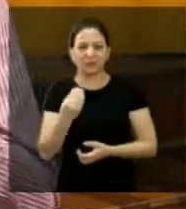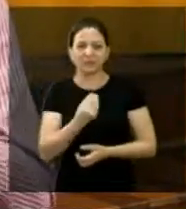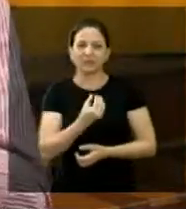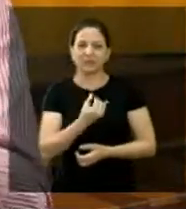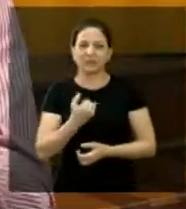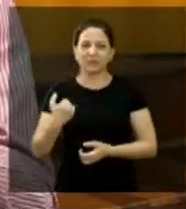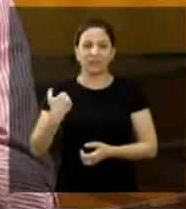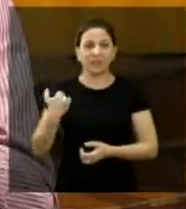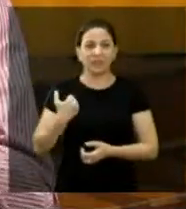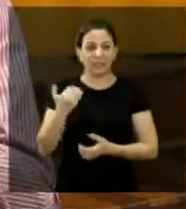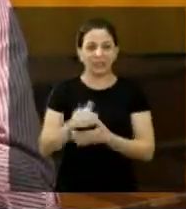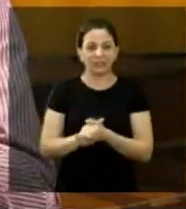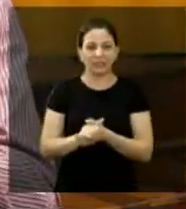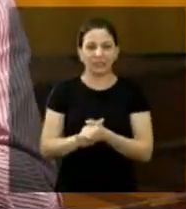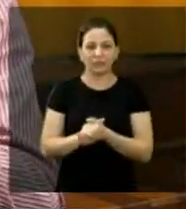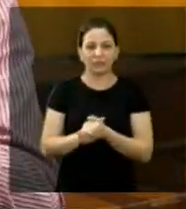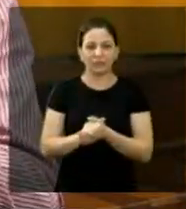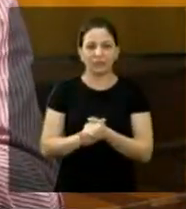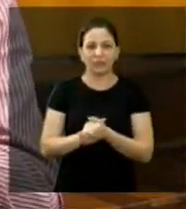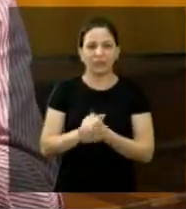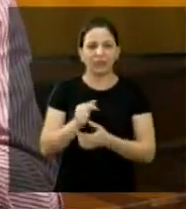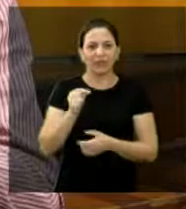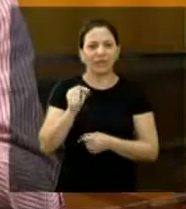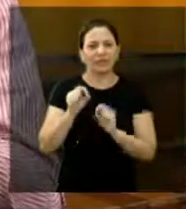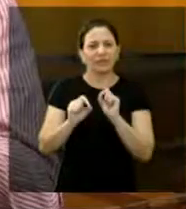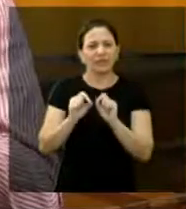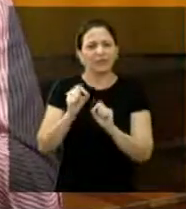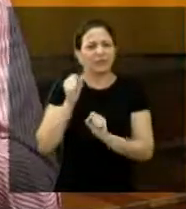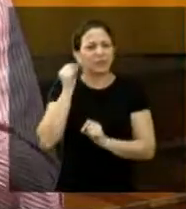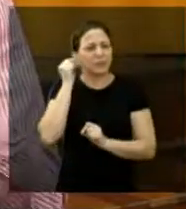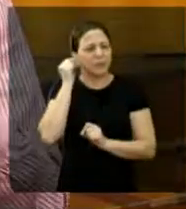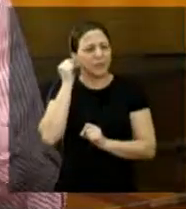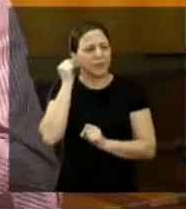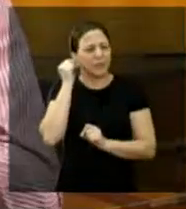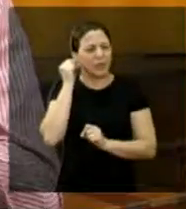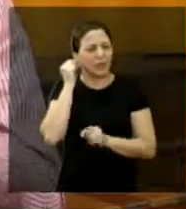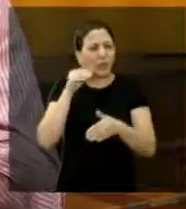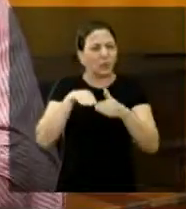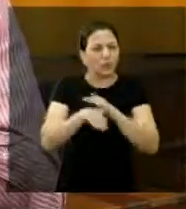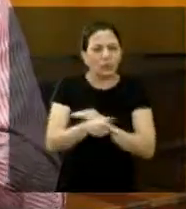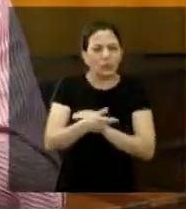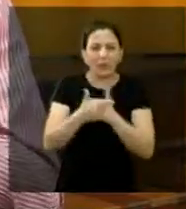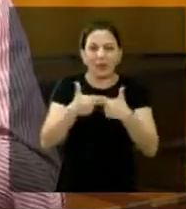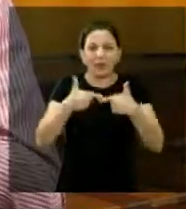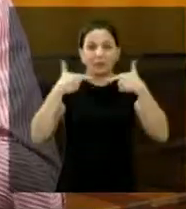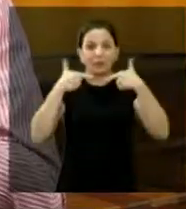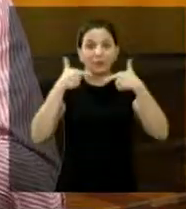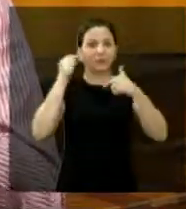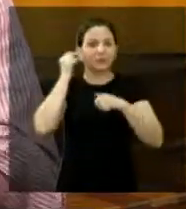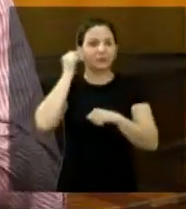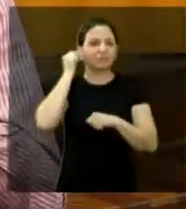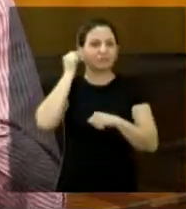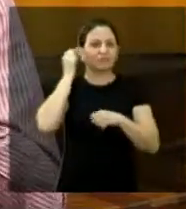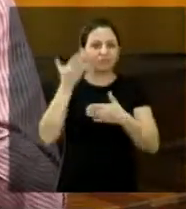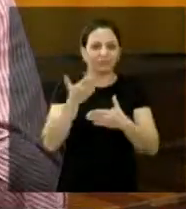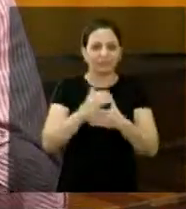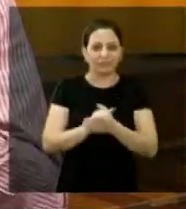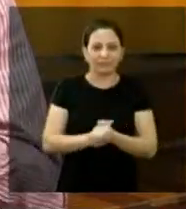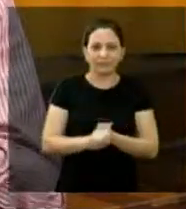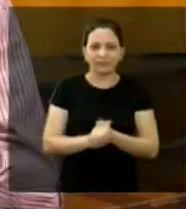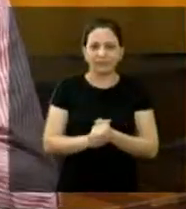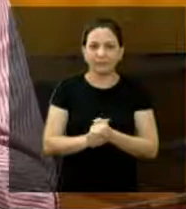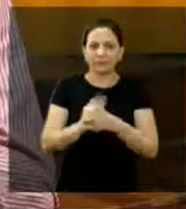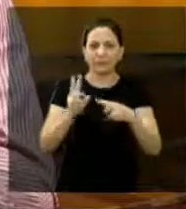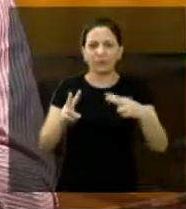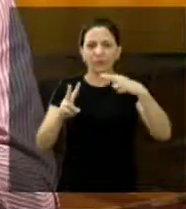ele se dirige às pessoas, ele coloca a mão aqui e abre um sorriso que só ele tem. Aí ele olhou para mim, fez